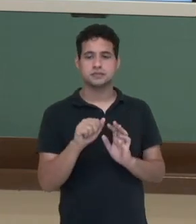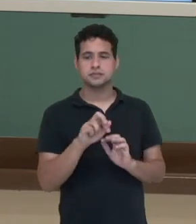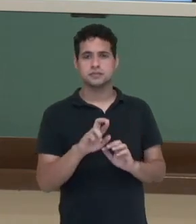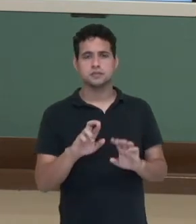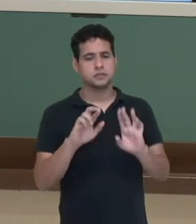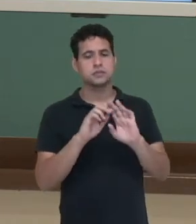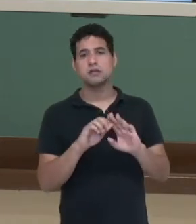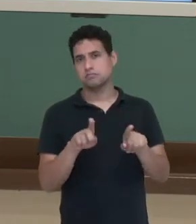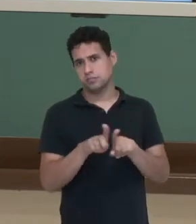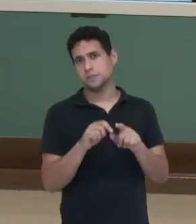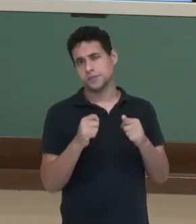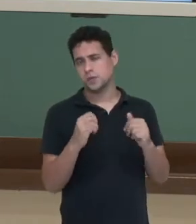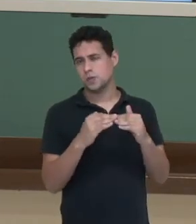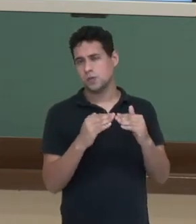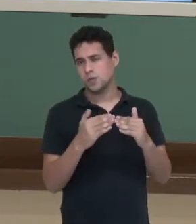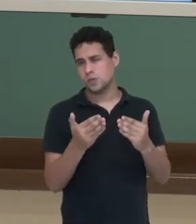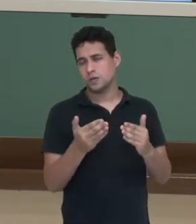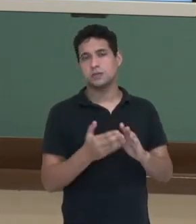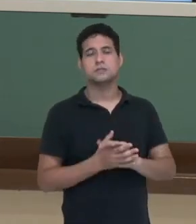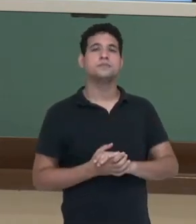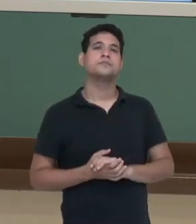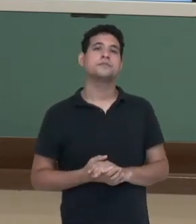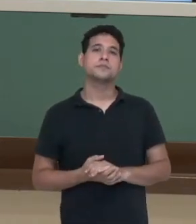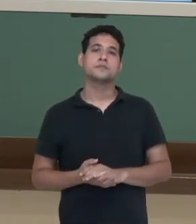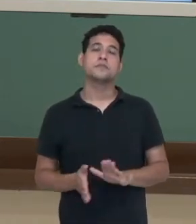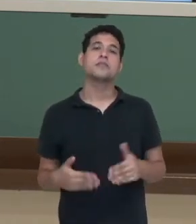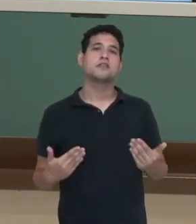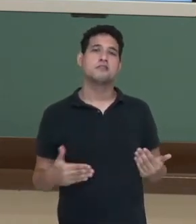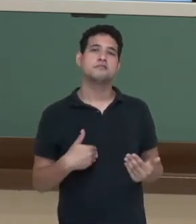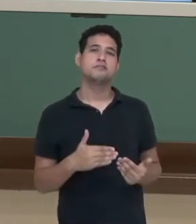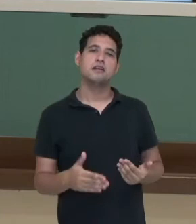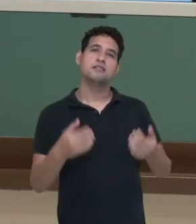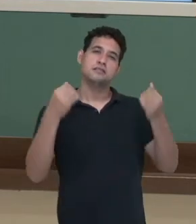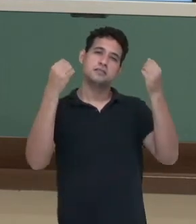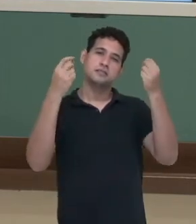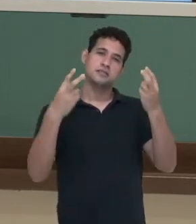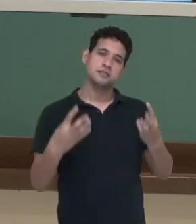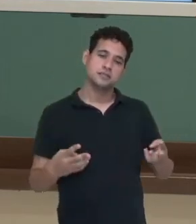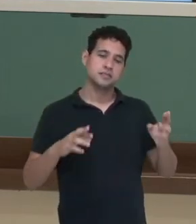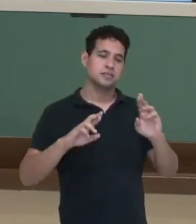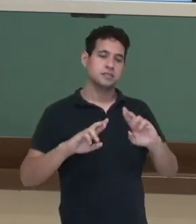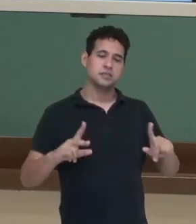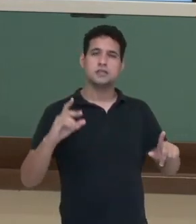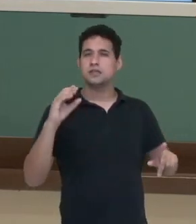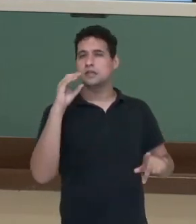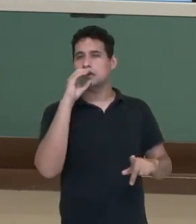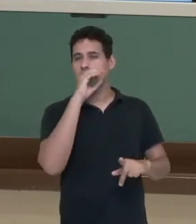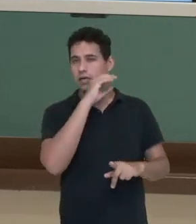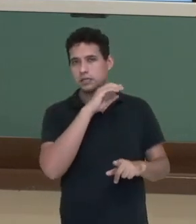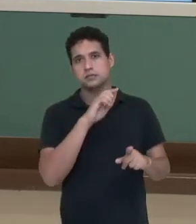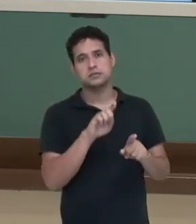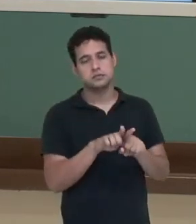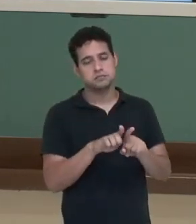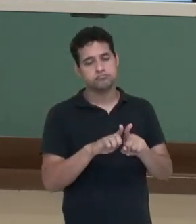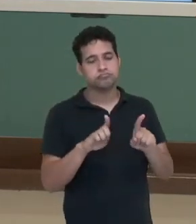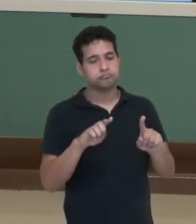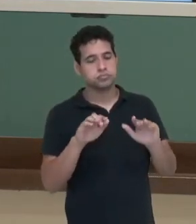¿De acuerdo? Bueno, ya que estamos hablando de factores climáticos,